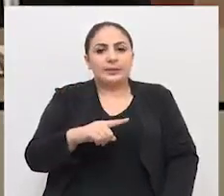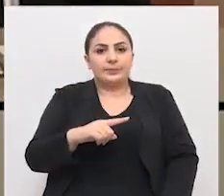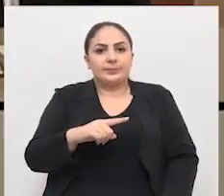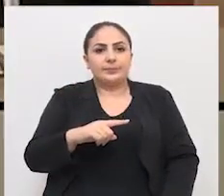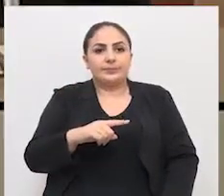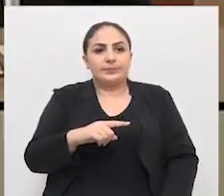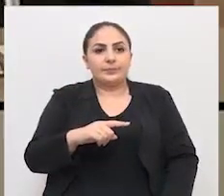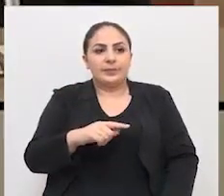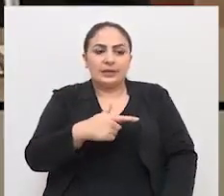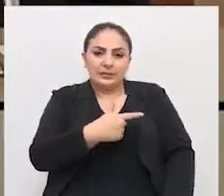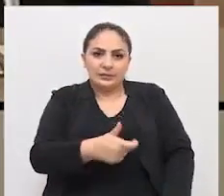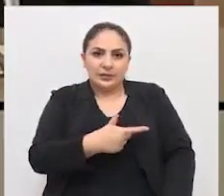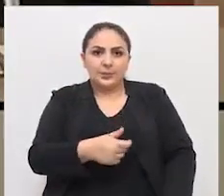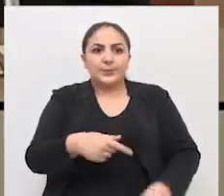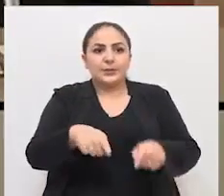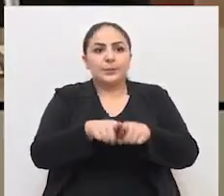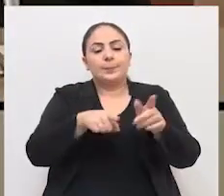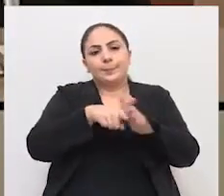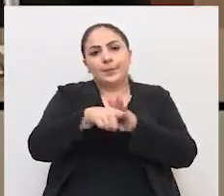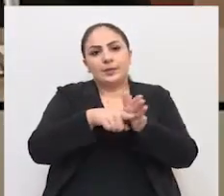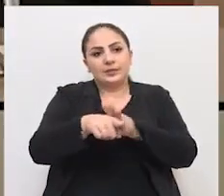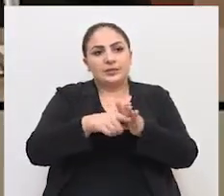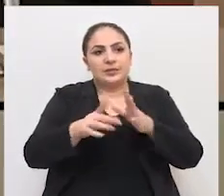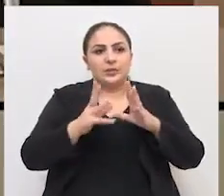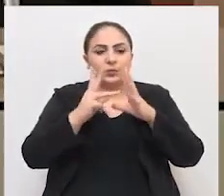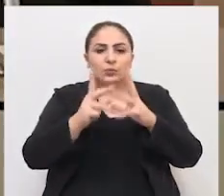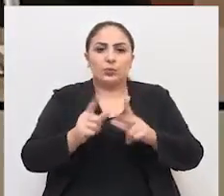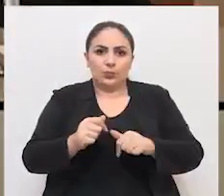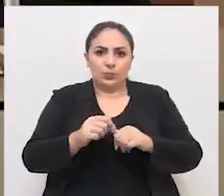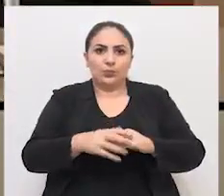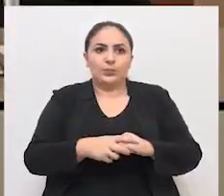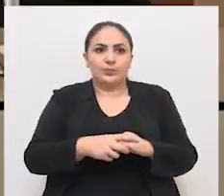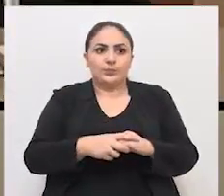de testagem e rastreamento de